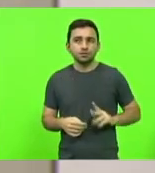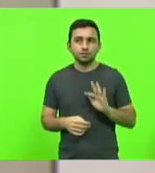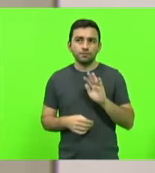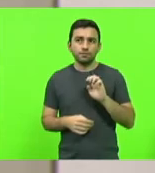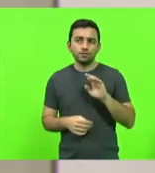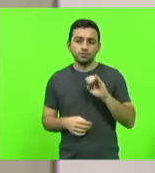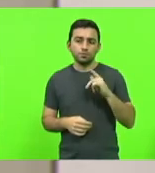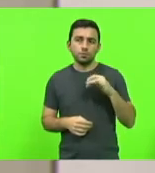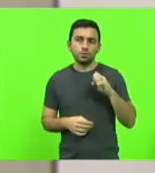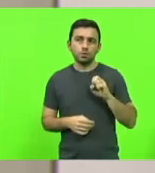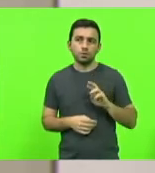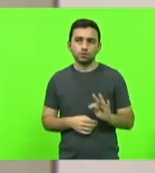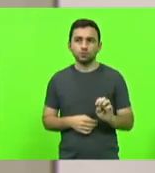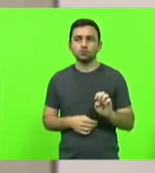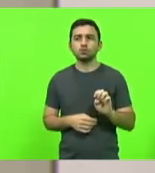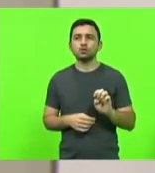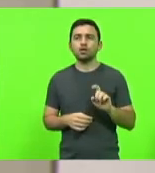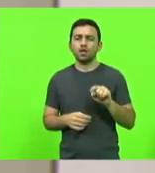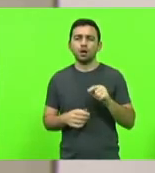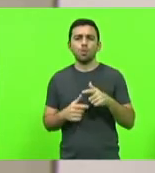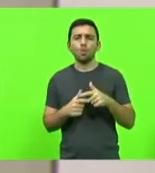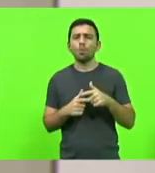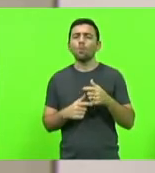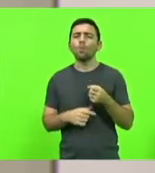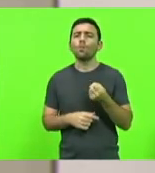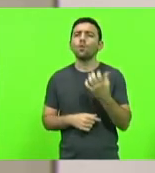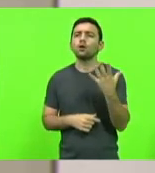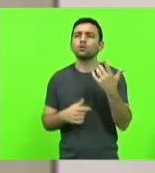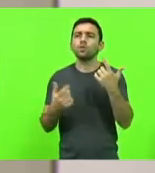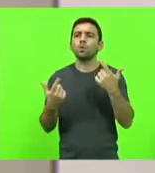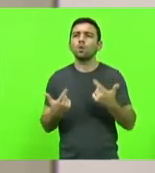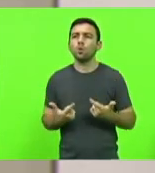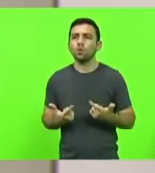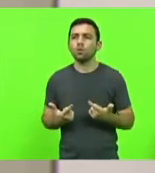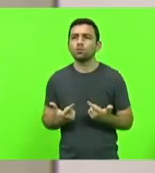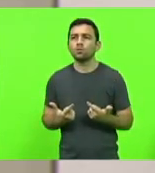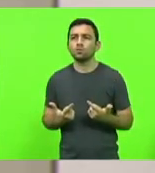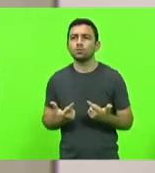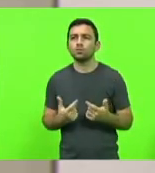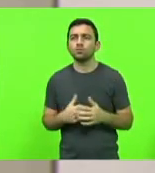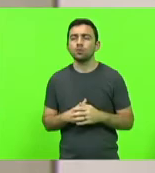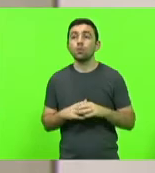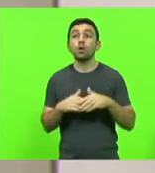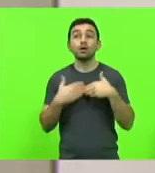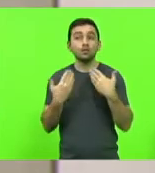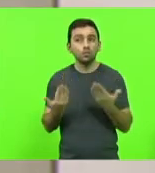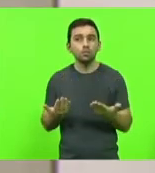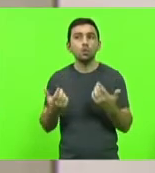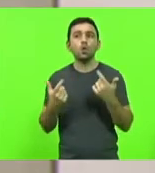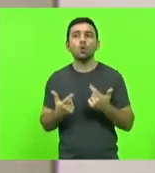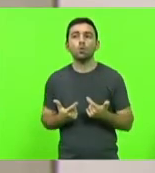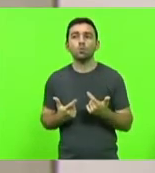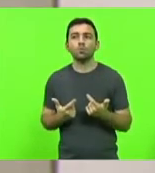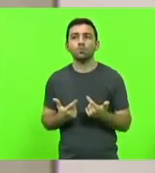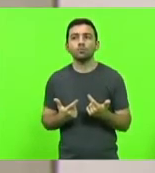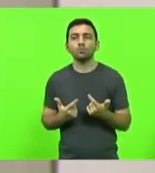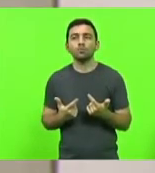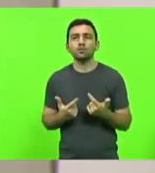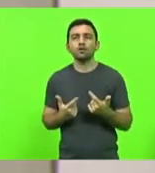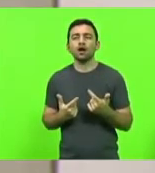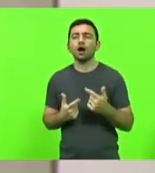de quanto e onde irá ocorrer, quando e onde irá ocorrer a